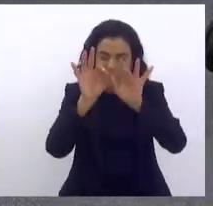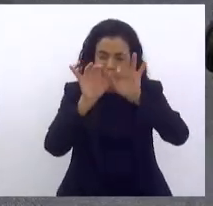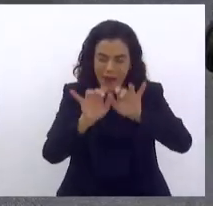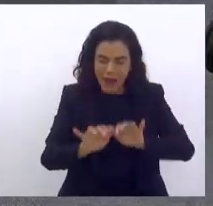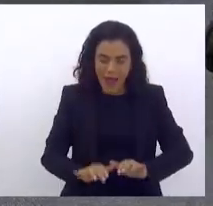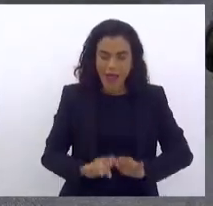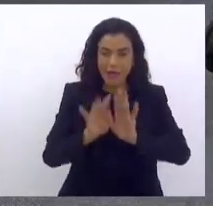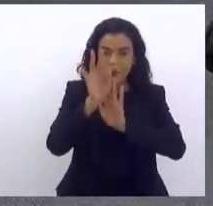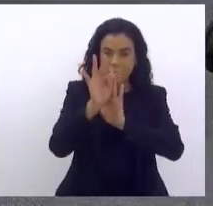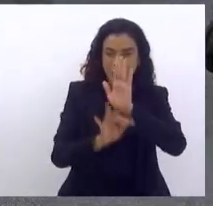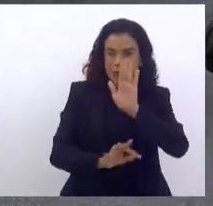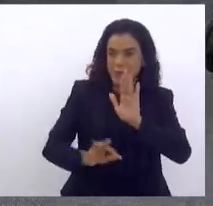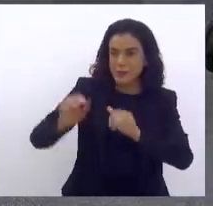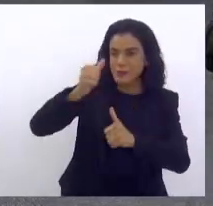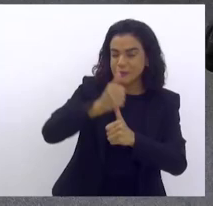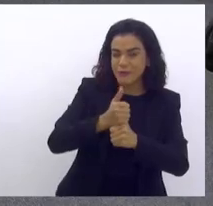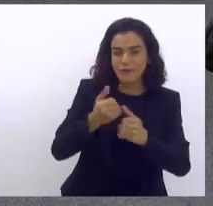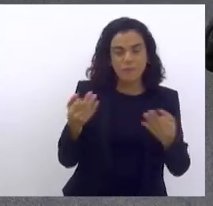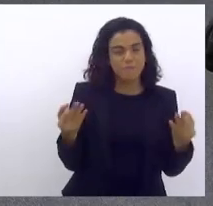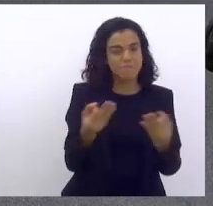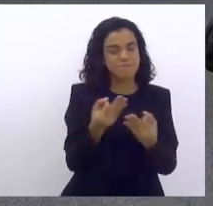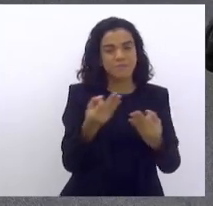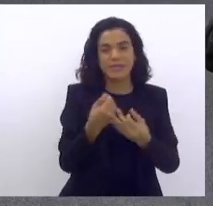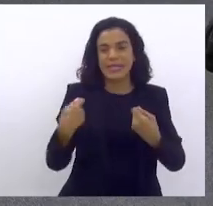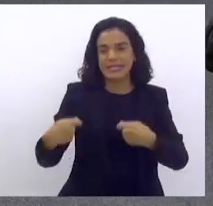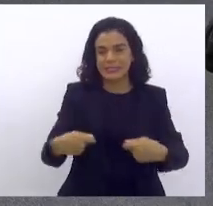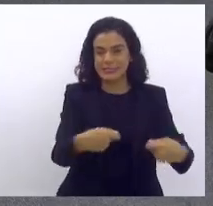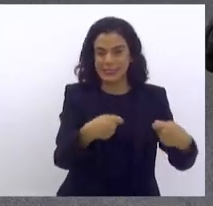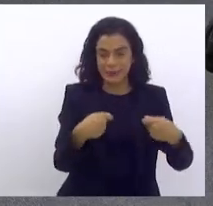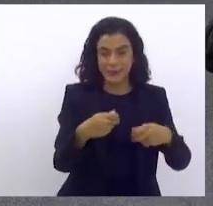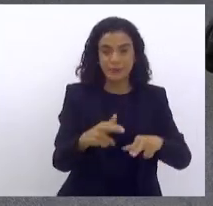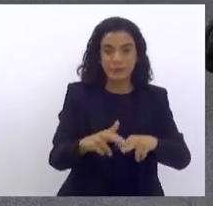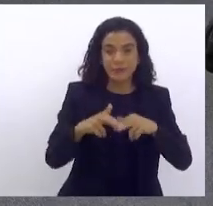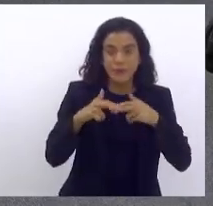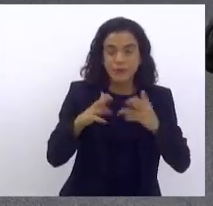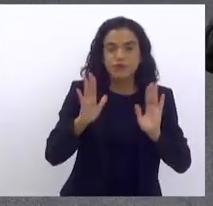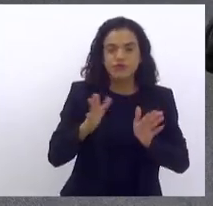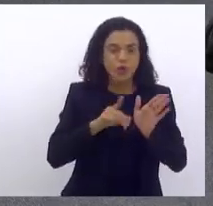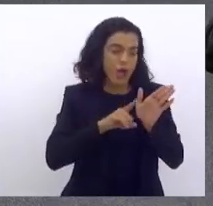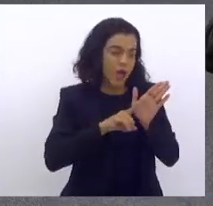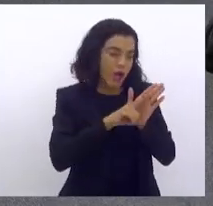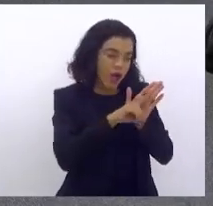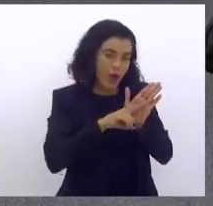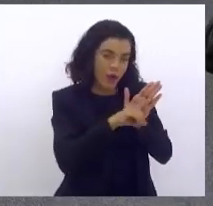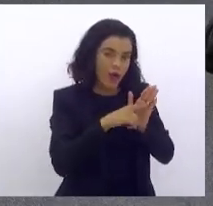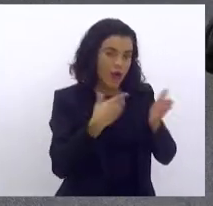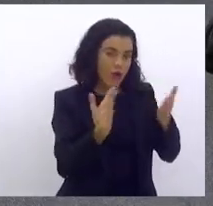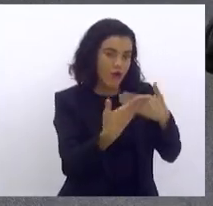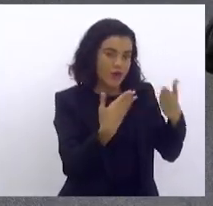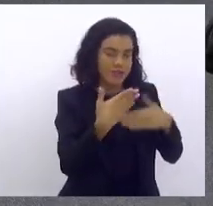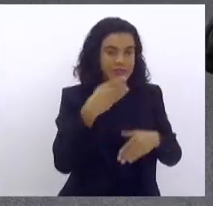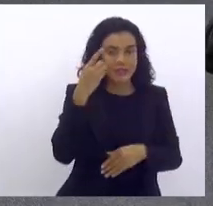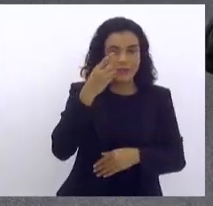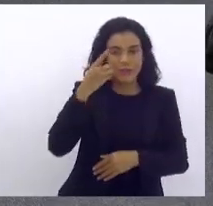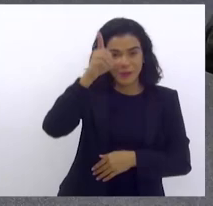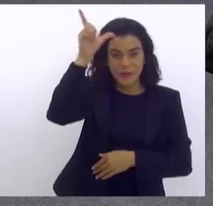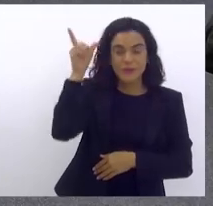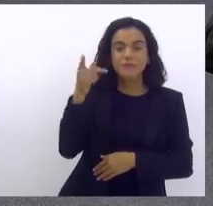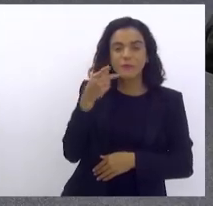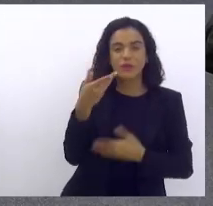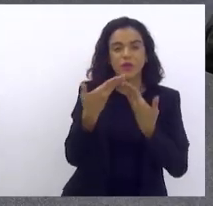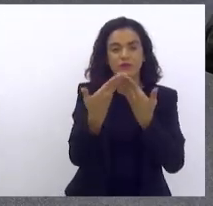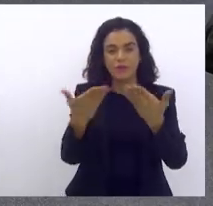essencial, absolutamente essencial. Então, já consultei o deputado Luiz Paulo e nós vamos abrir